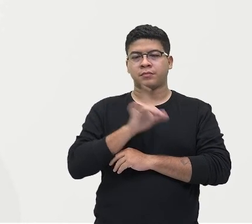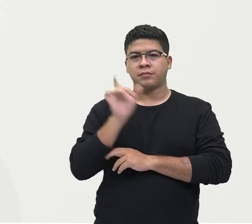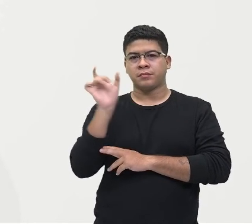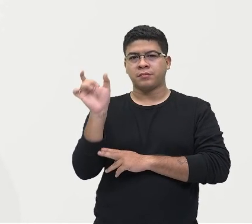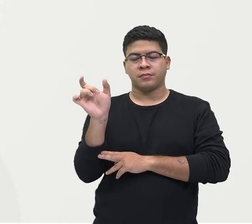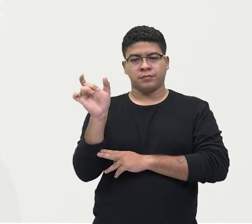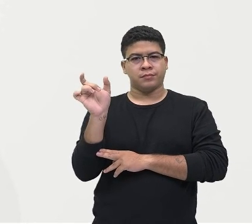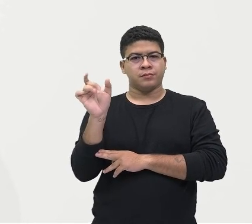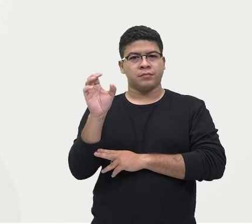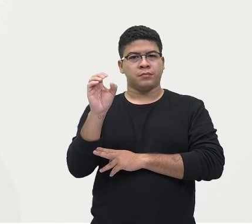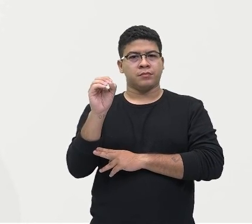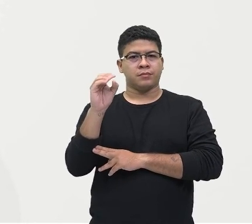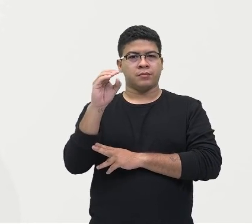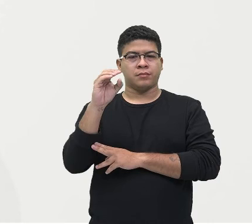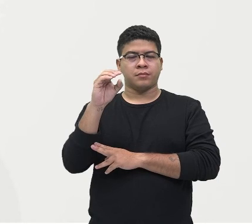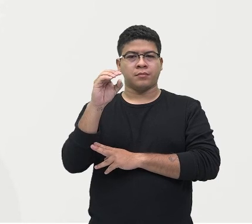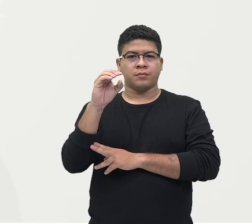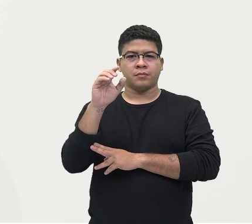cognatas.